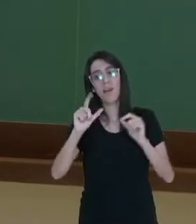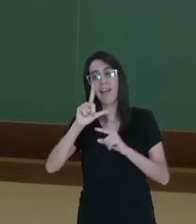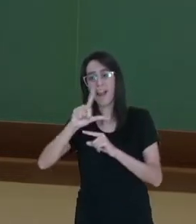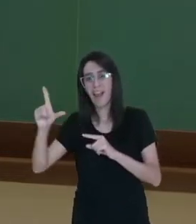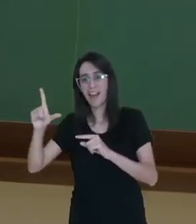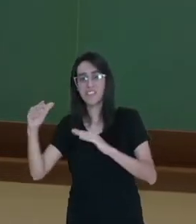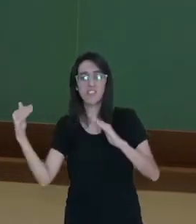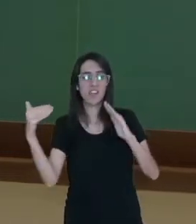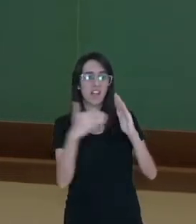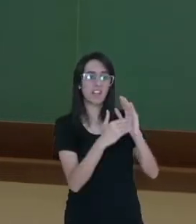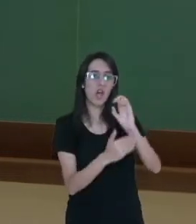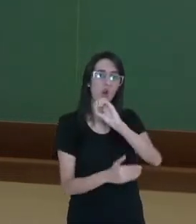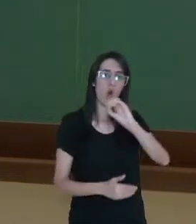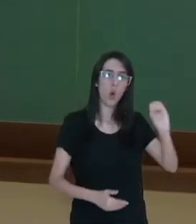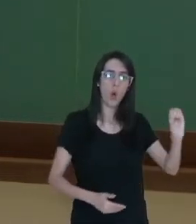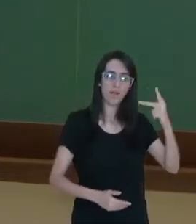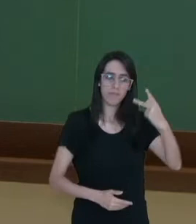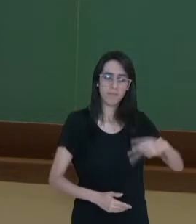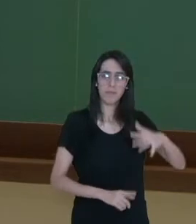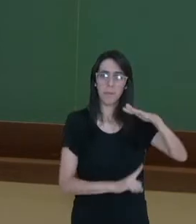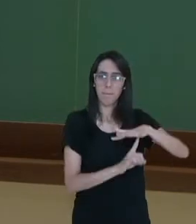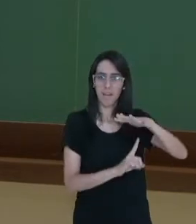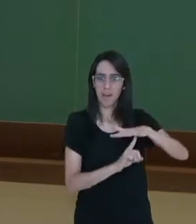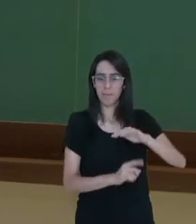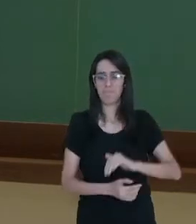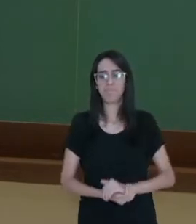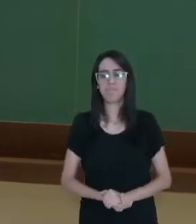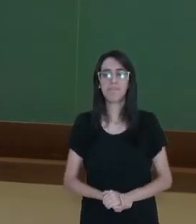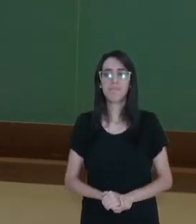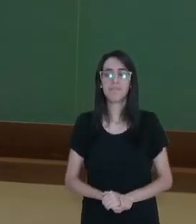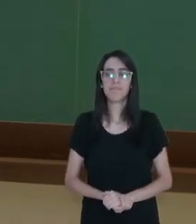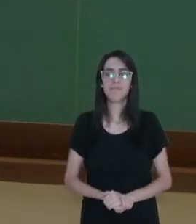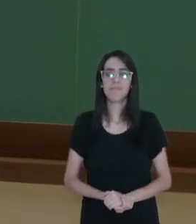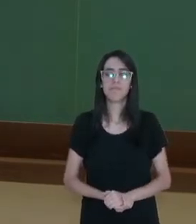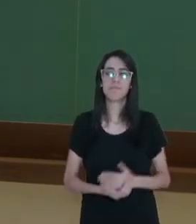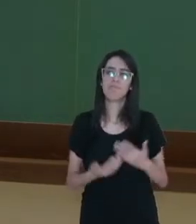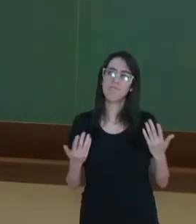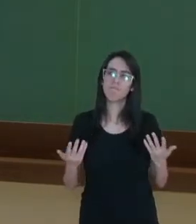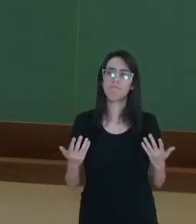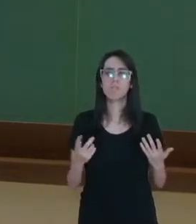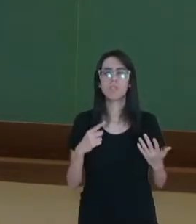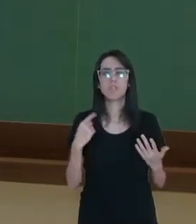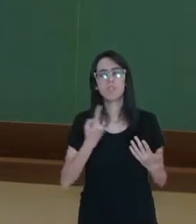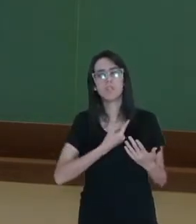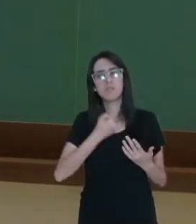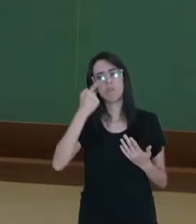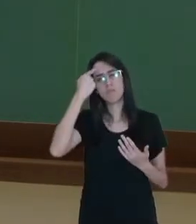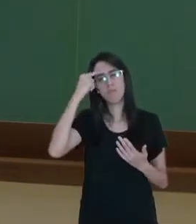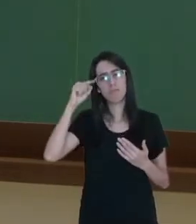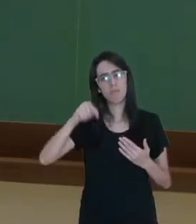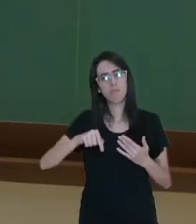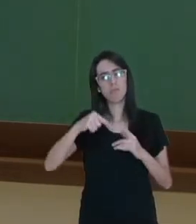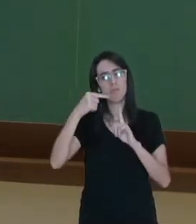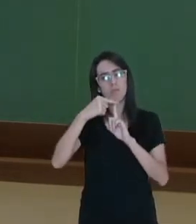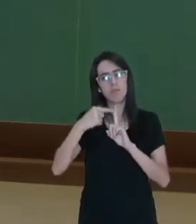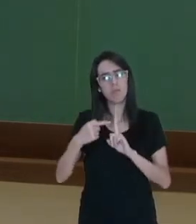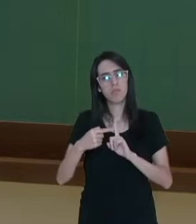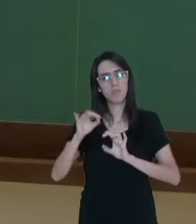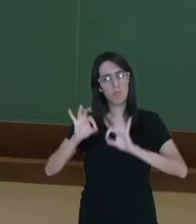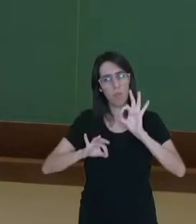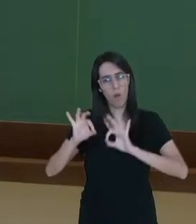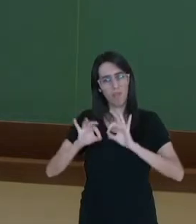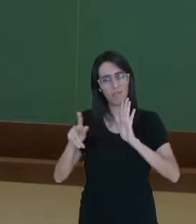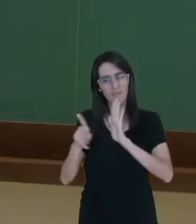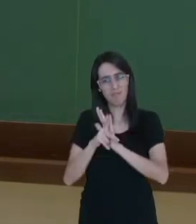o oeste do estado do Paraná. E quando a gente fala sobre essa classificação, sobre essa organização